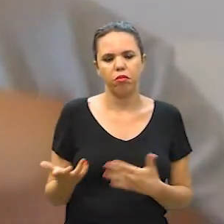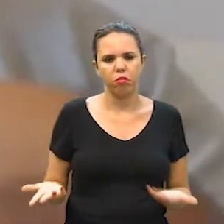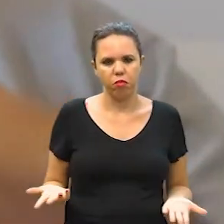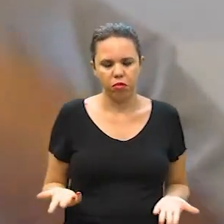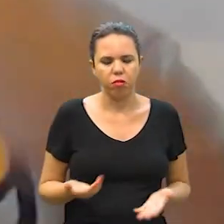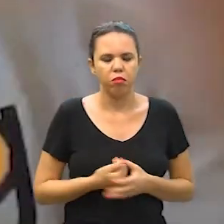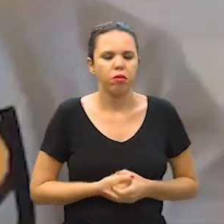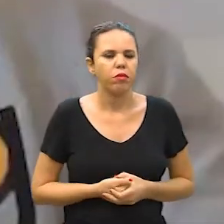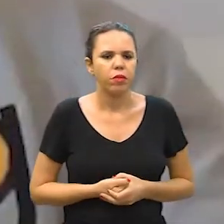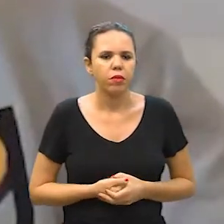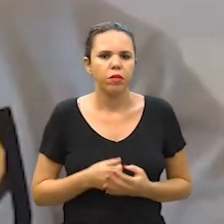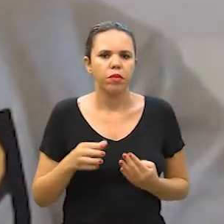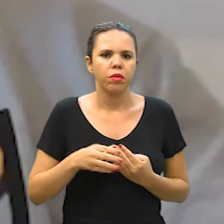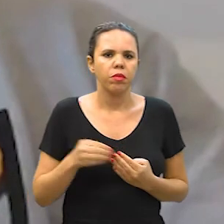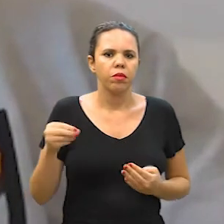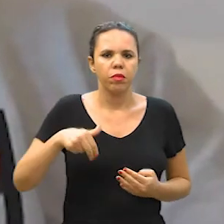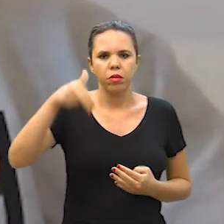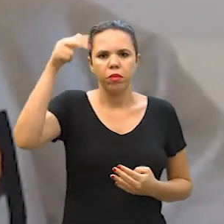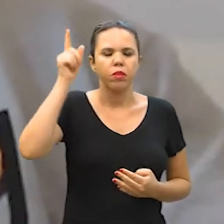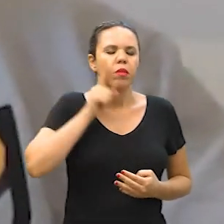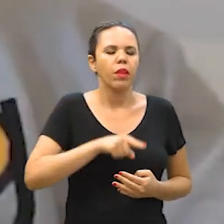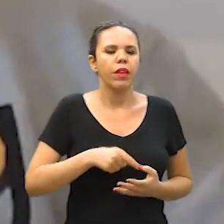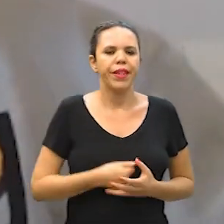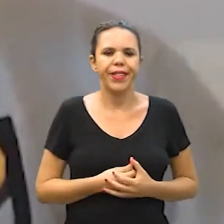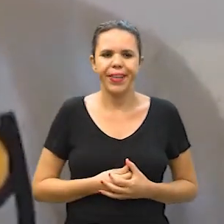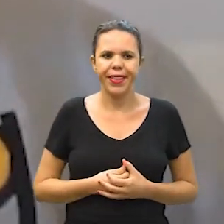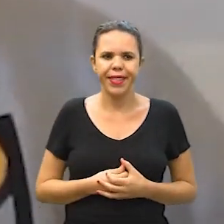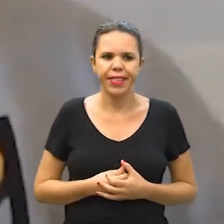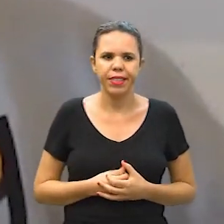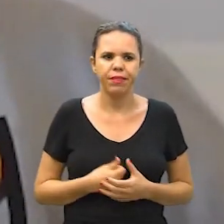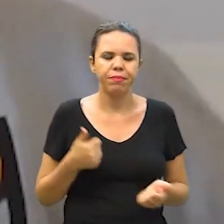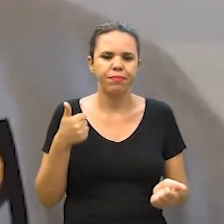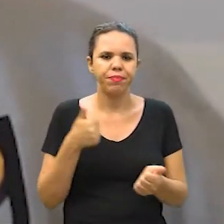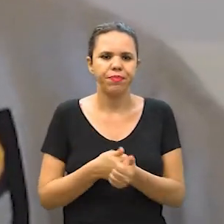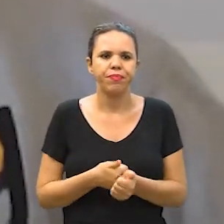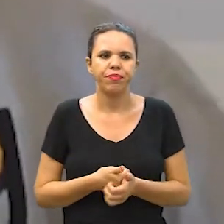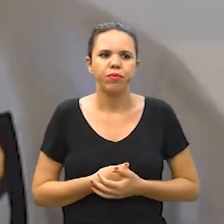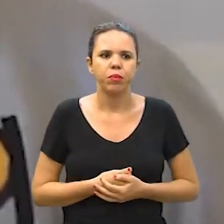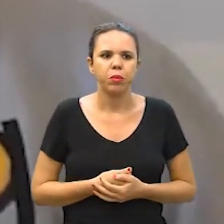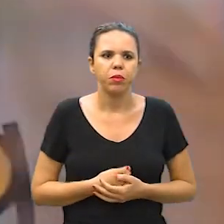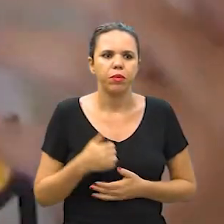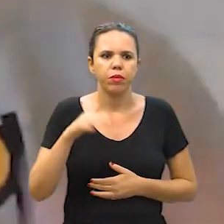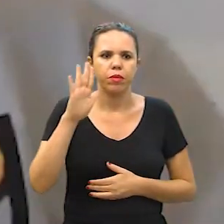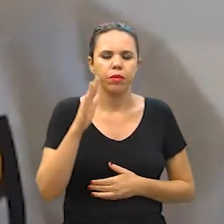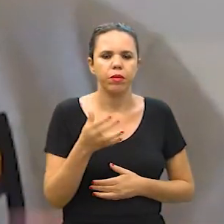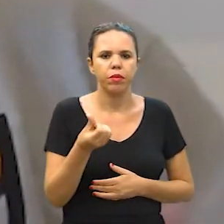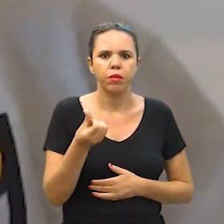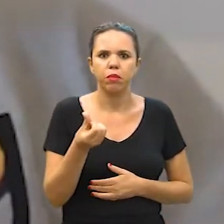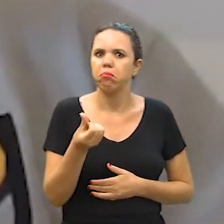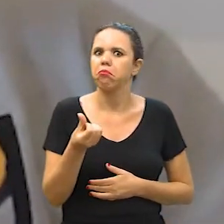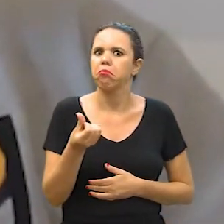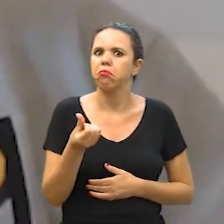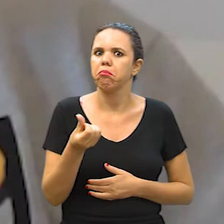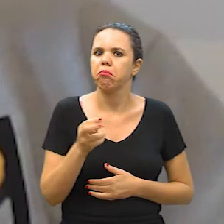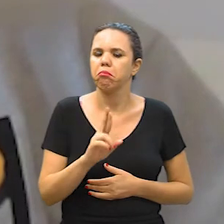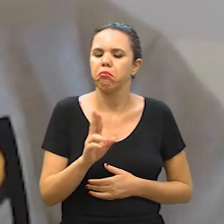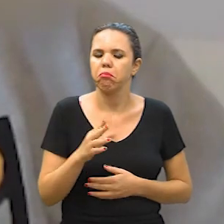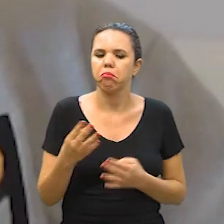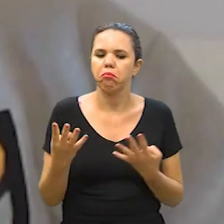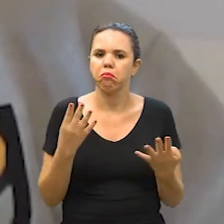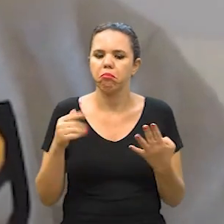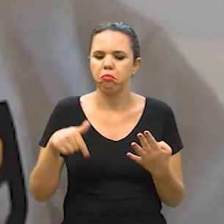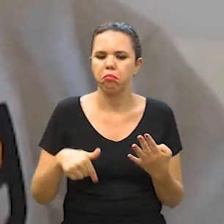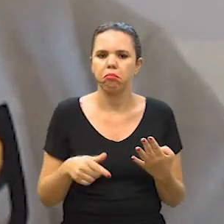moeda. O dólar norte-americano, muito próximo a 6 vezes a nossa